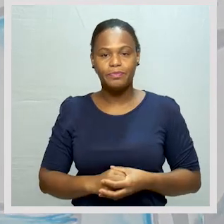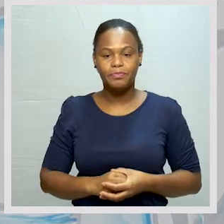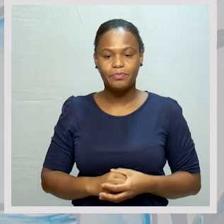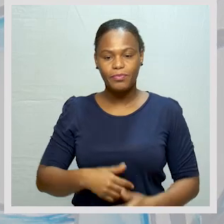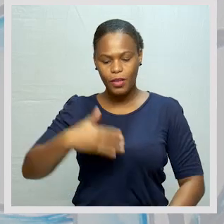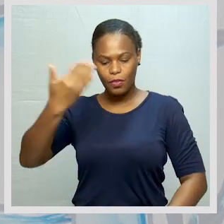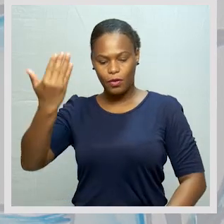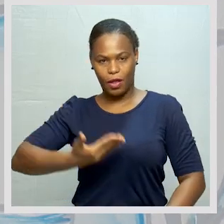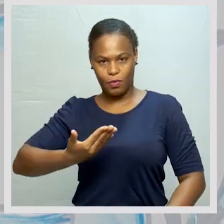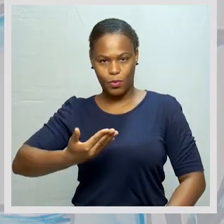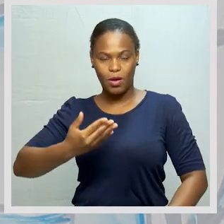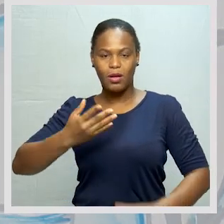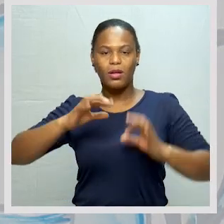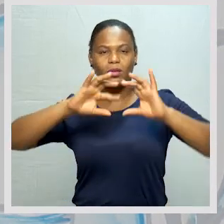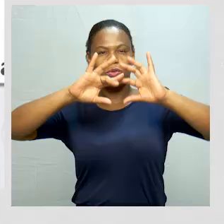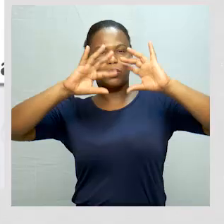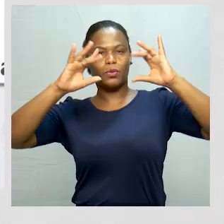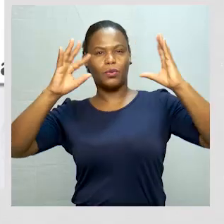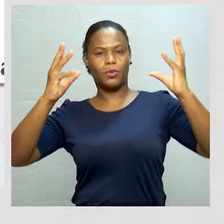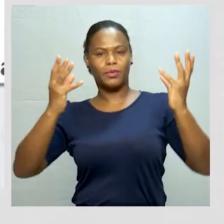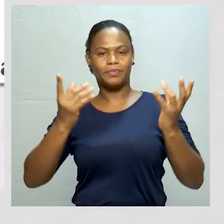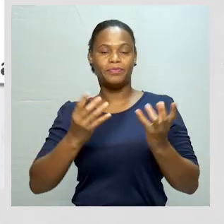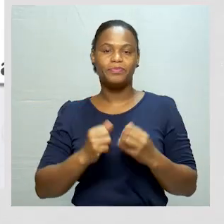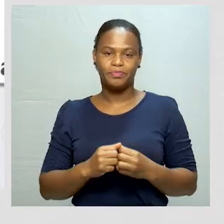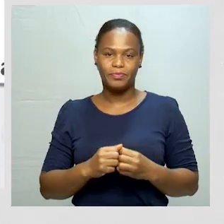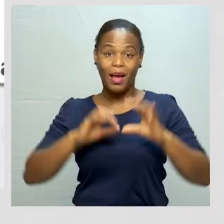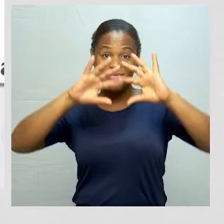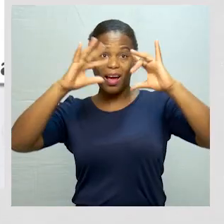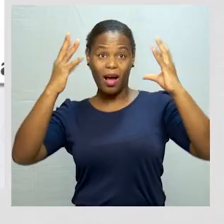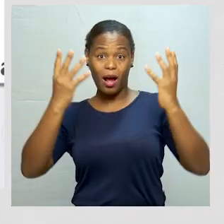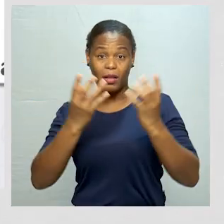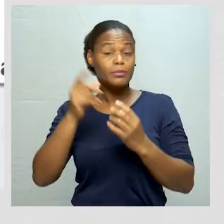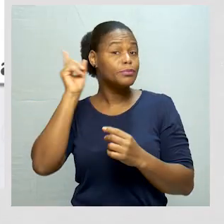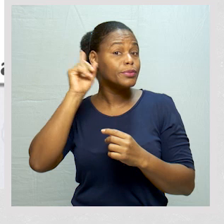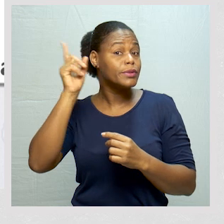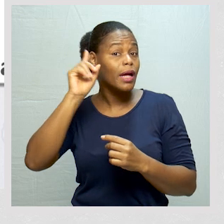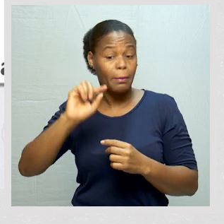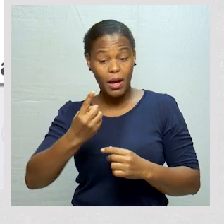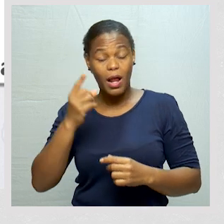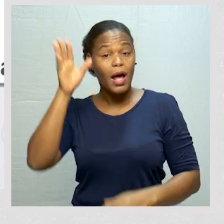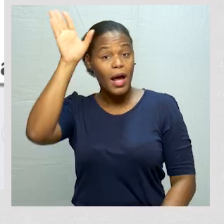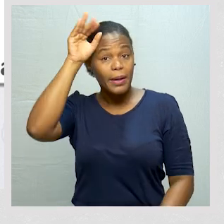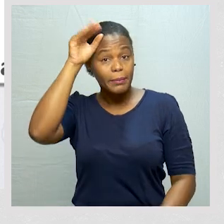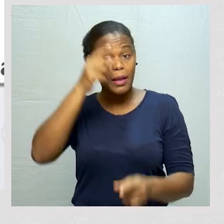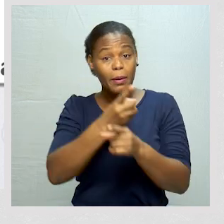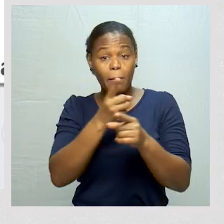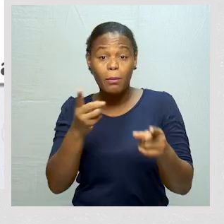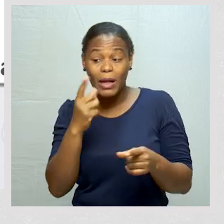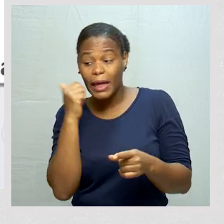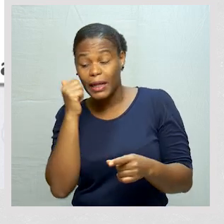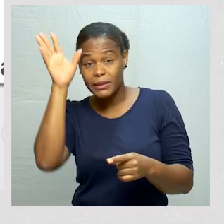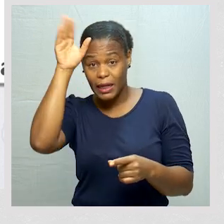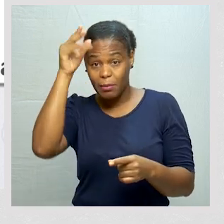Os direitos da natureza. A natureza é importante para os animais porque